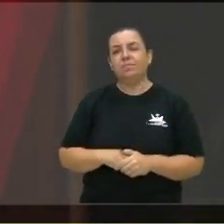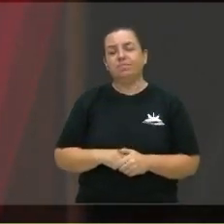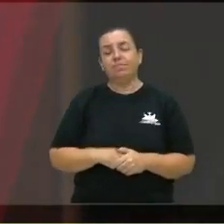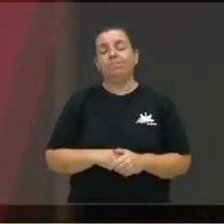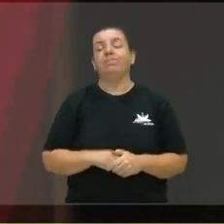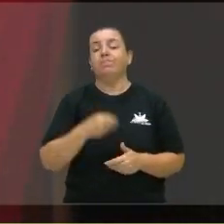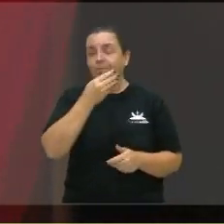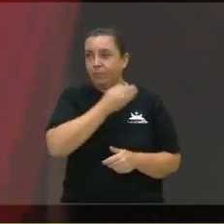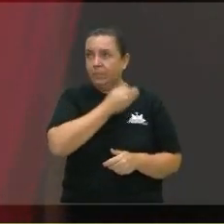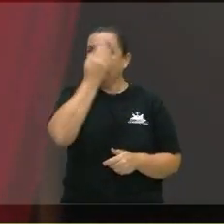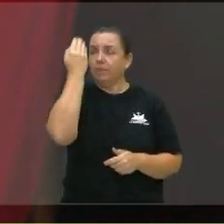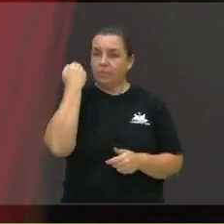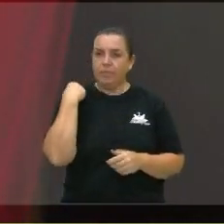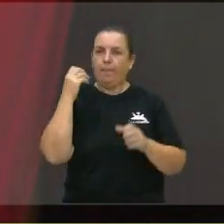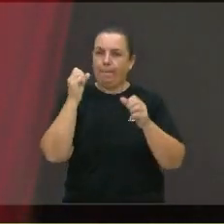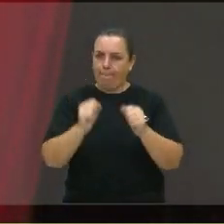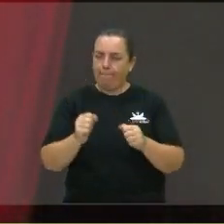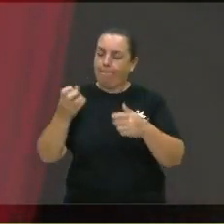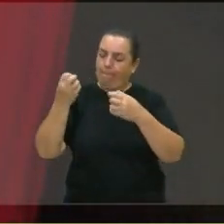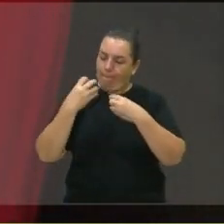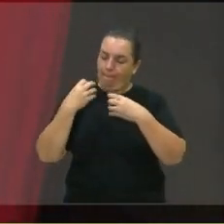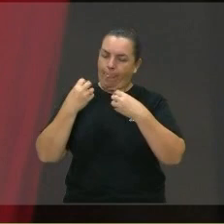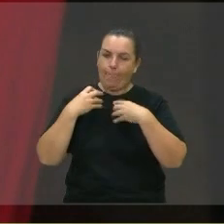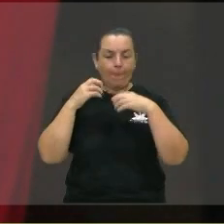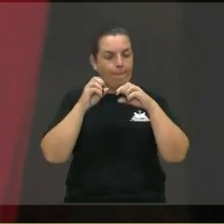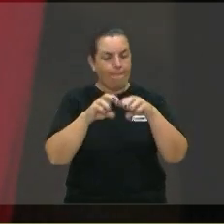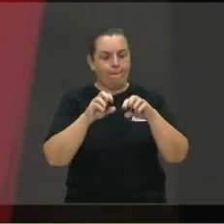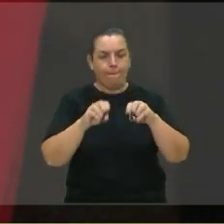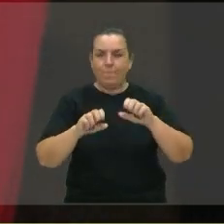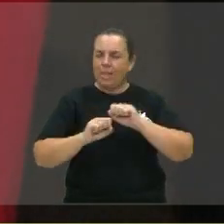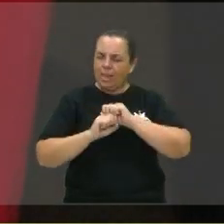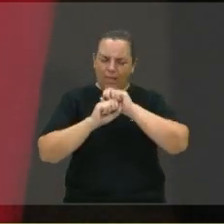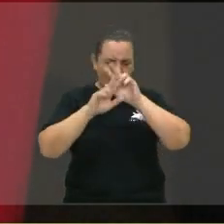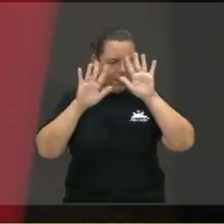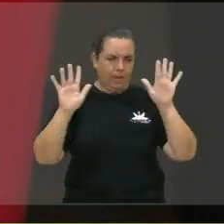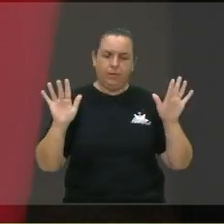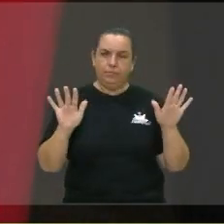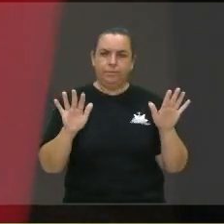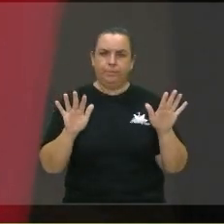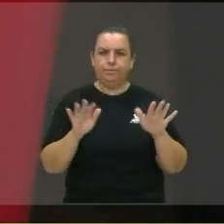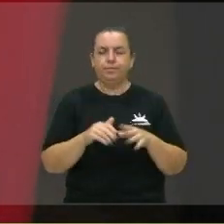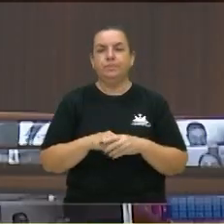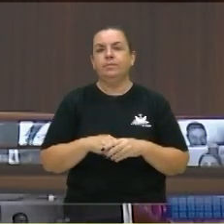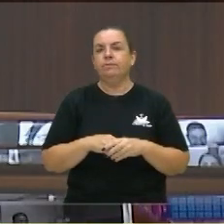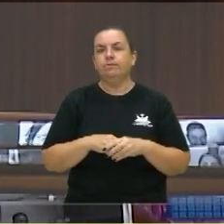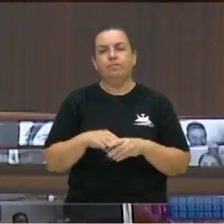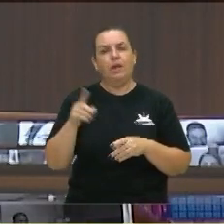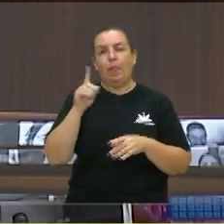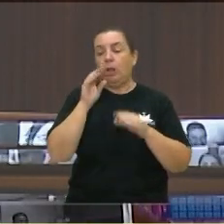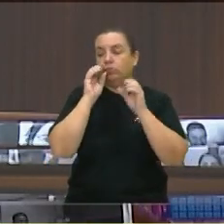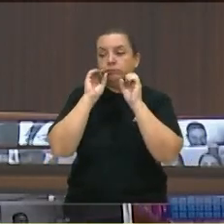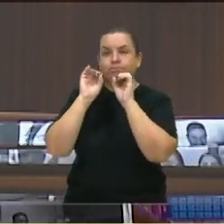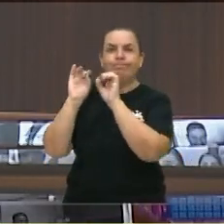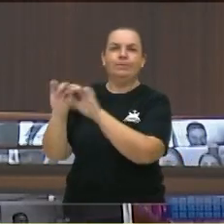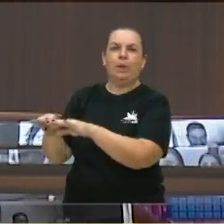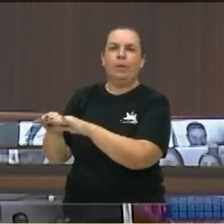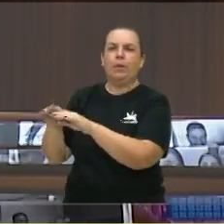Maria pode nos ensinar claramente a não renunciar à cruz,